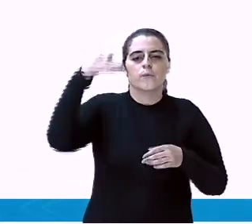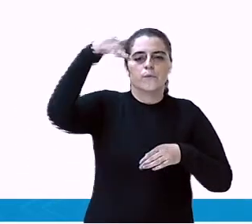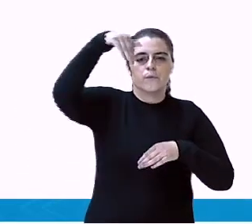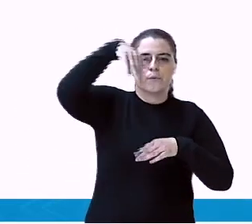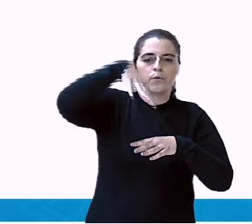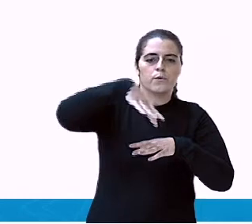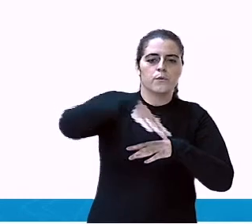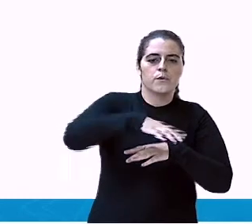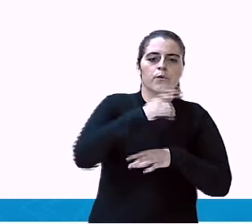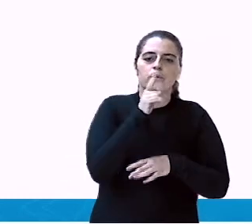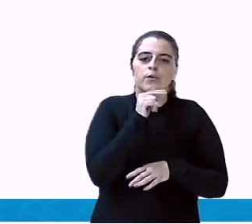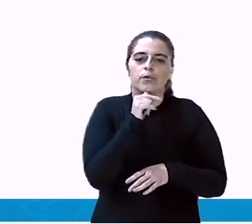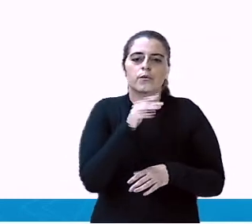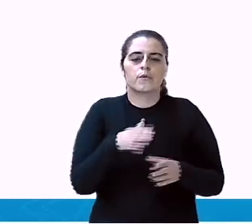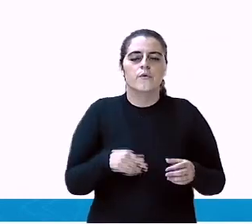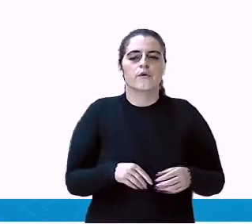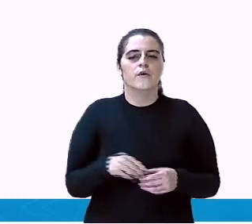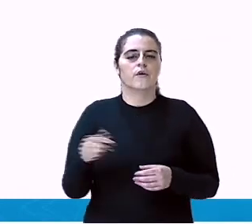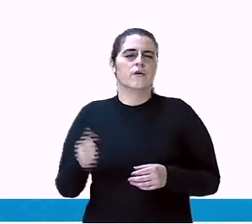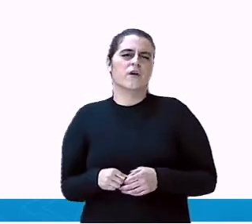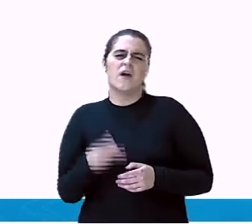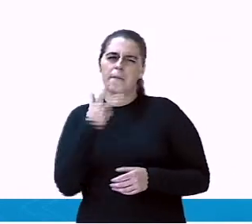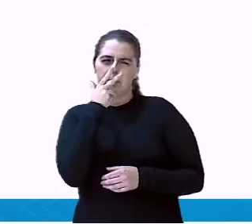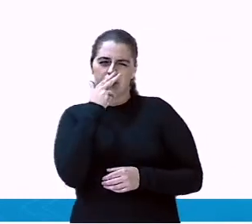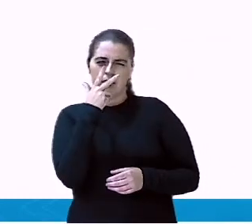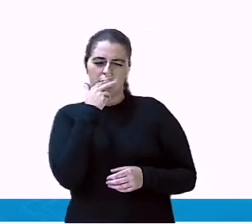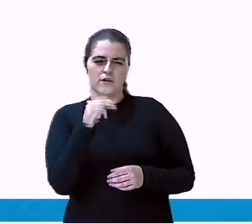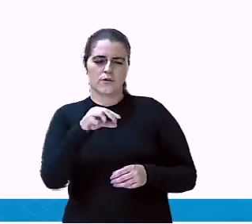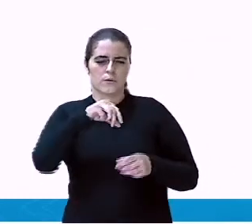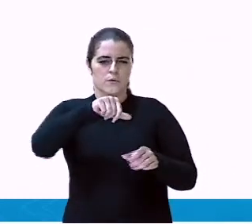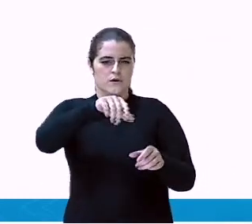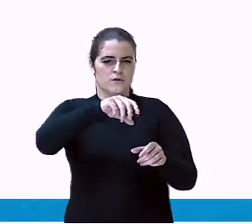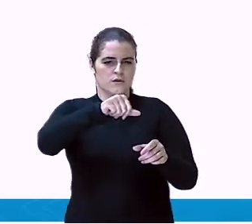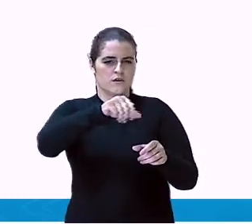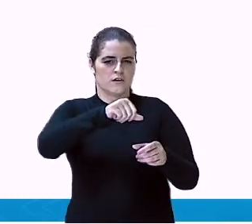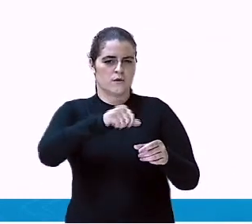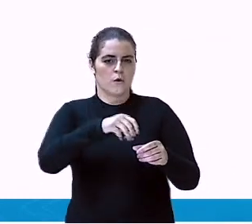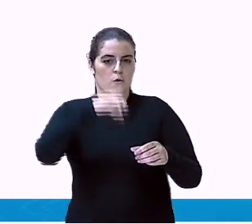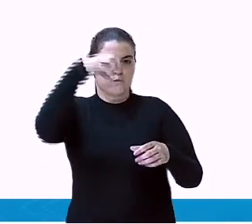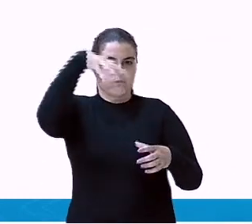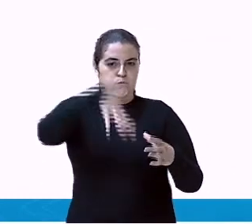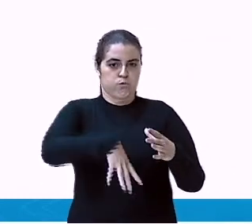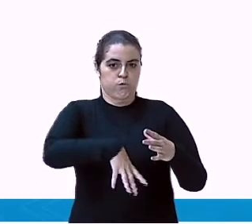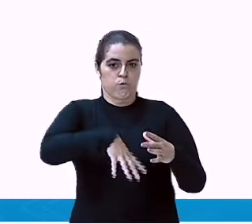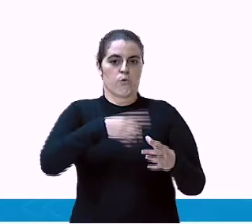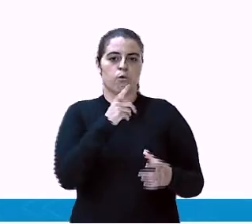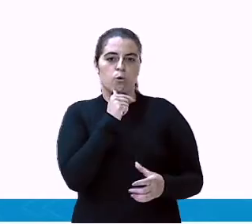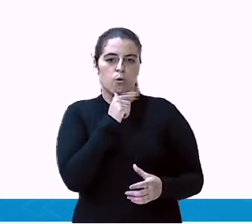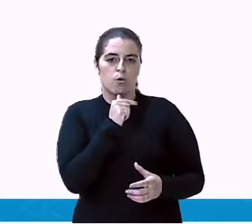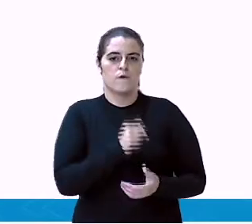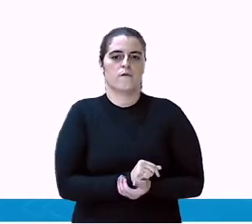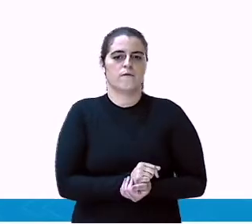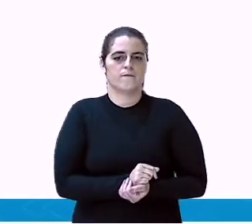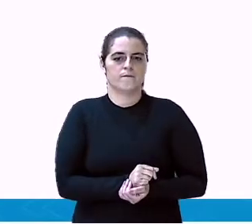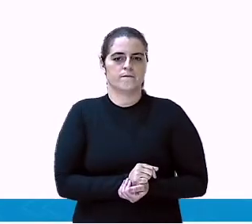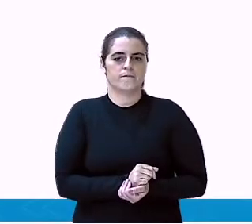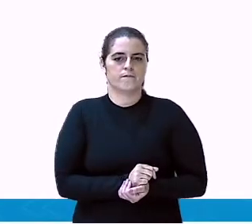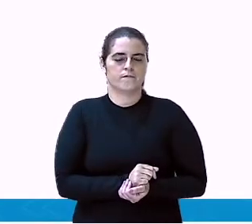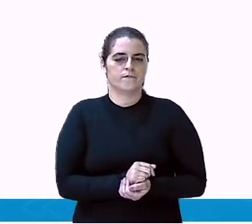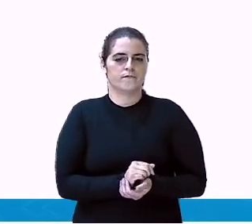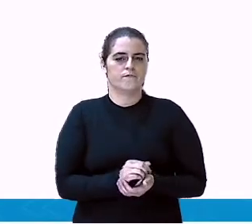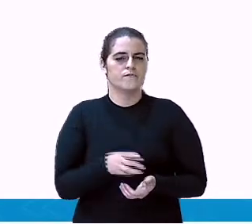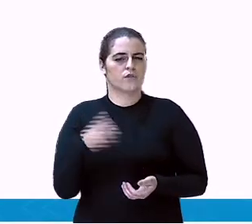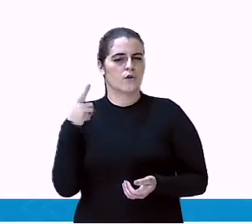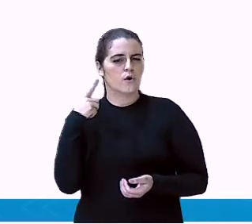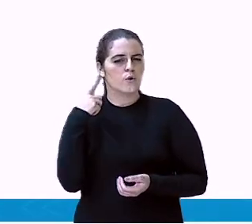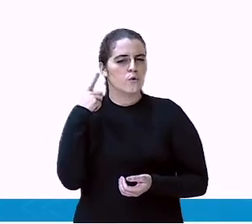pode ser parecido com o som da torneira do tanque. Sabe quando você abre ela bem forte, assim? O barulho da água, né?